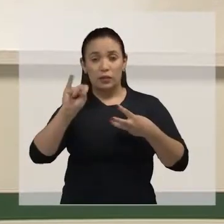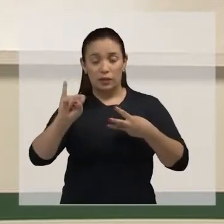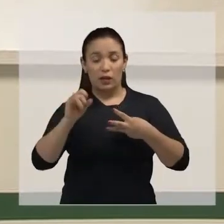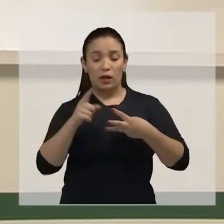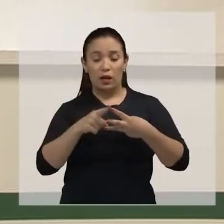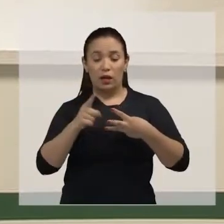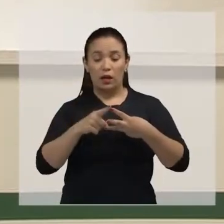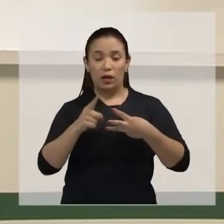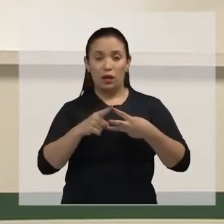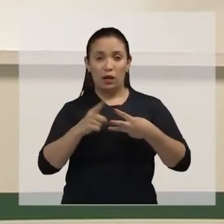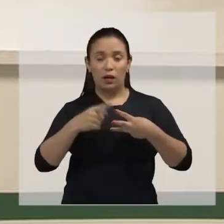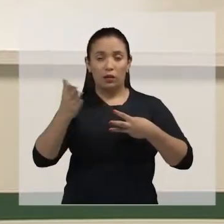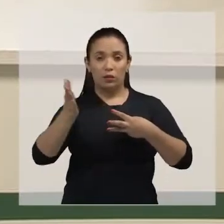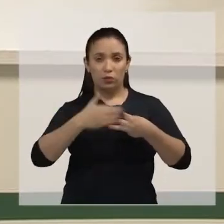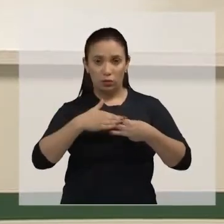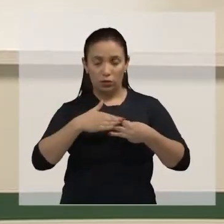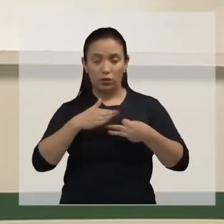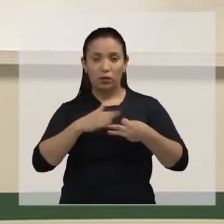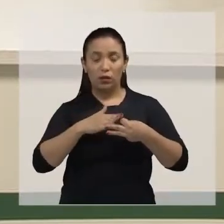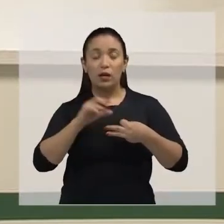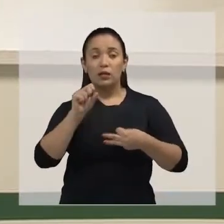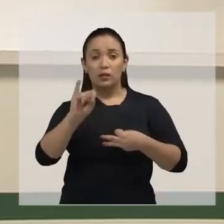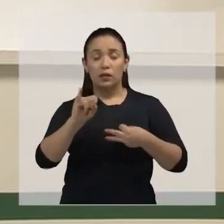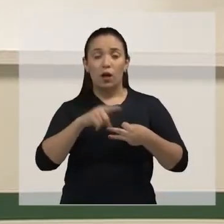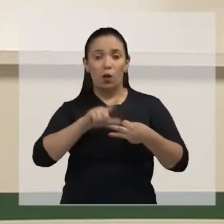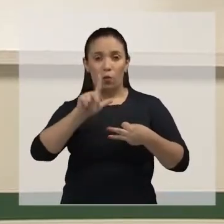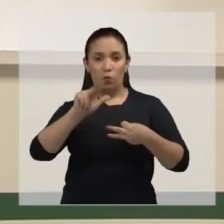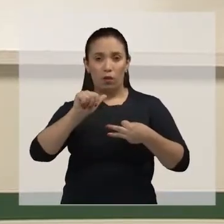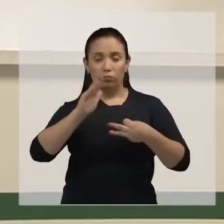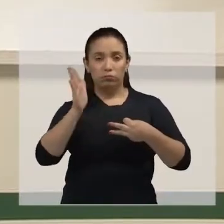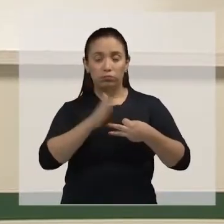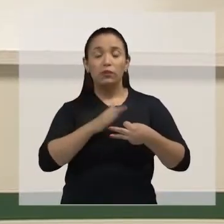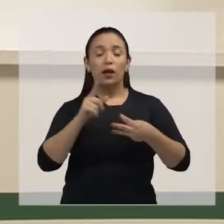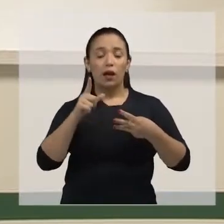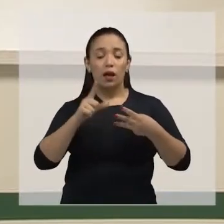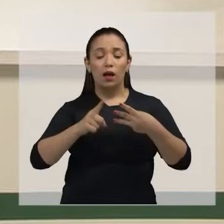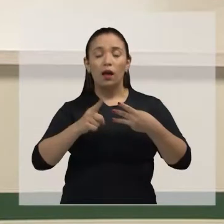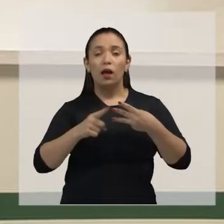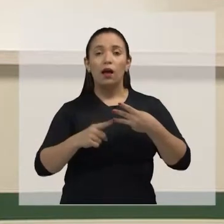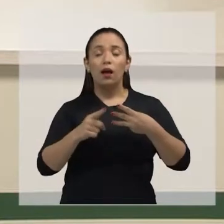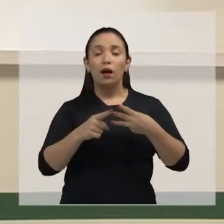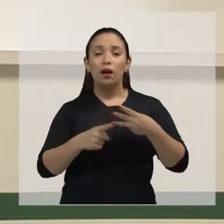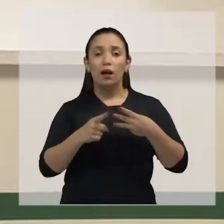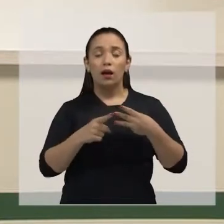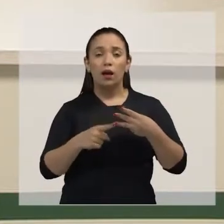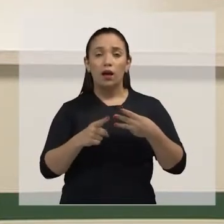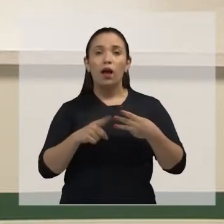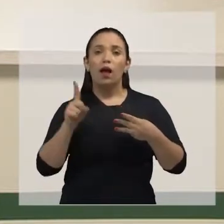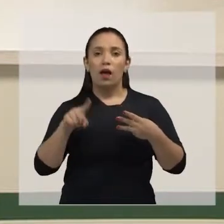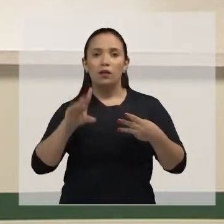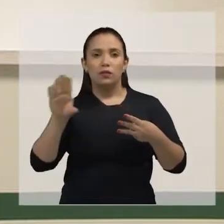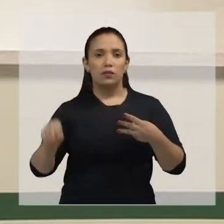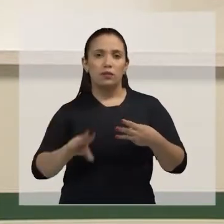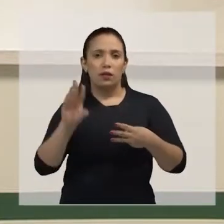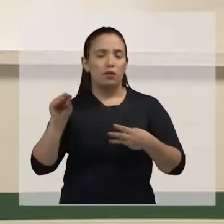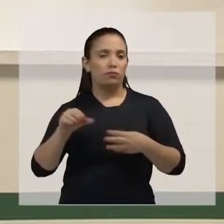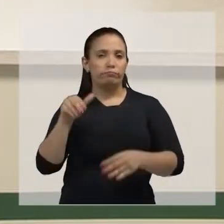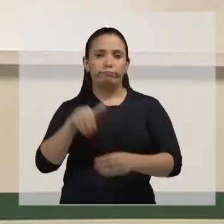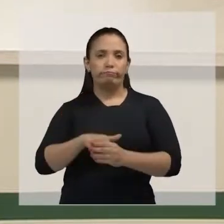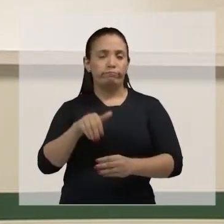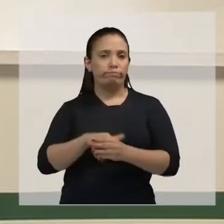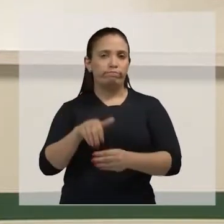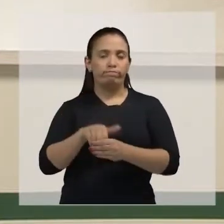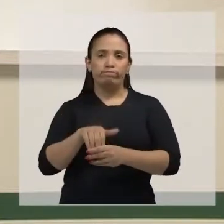você segue daí. Tô querendo dizer, se você tira o Lula daí, quem vai herdar isso aqui no Ceará? é o Ciro. É o Ciro. É o Ciro.